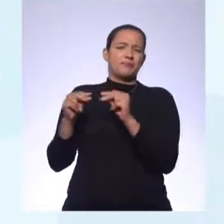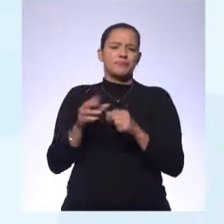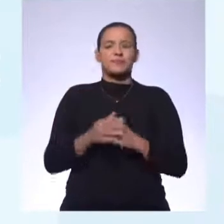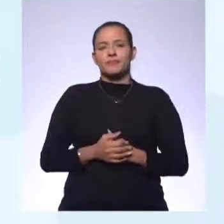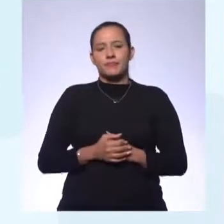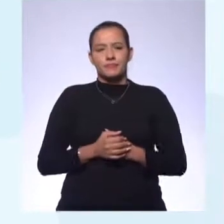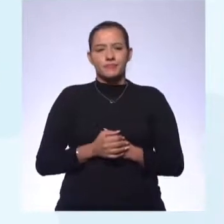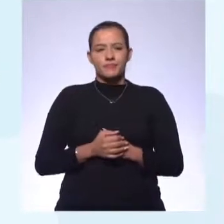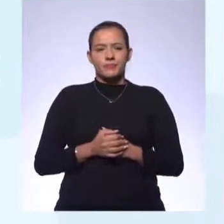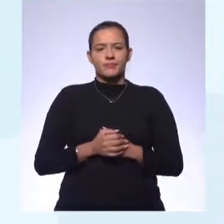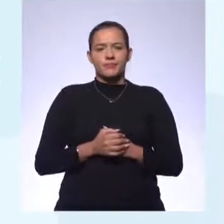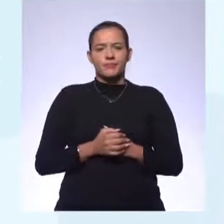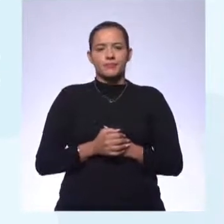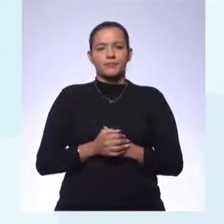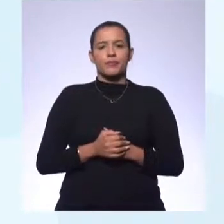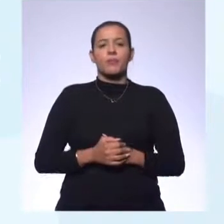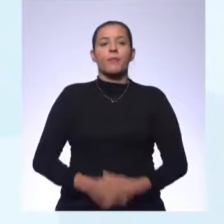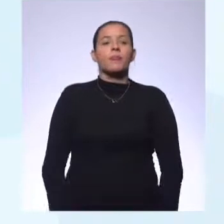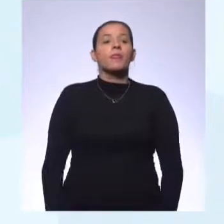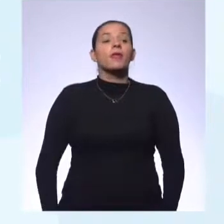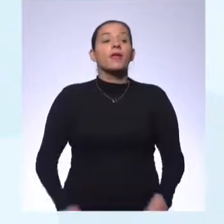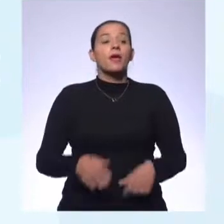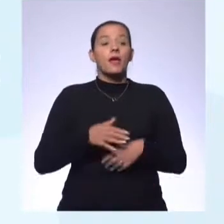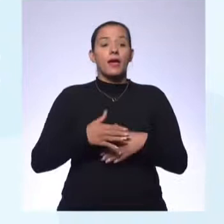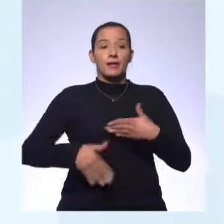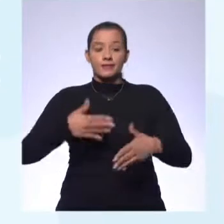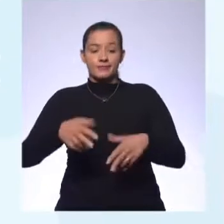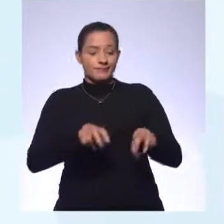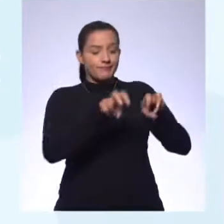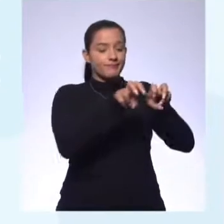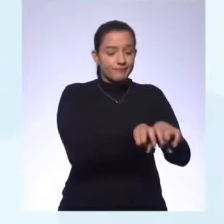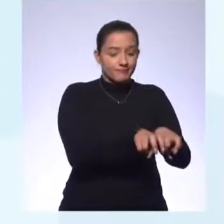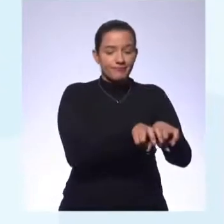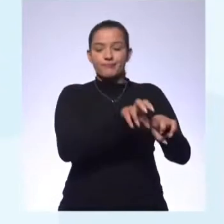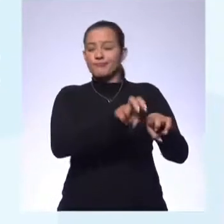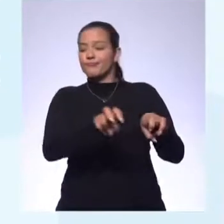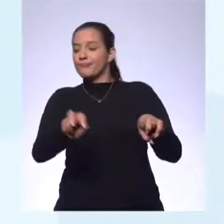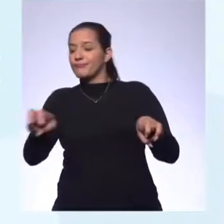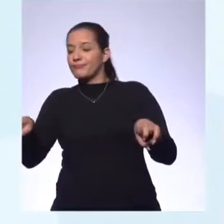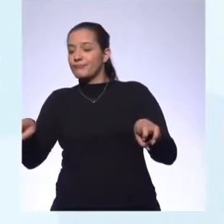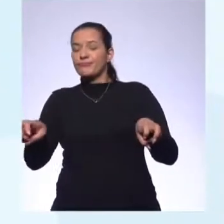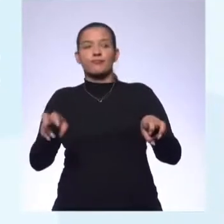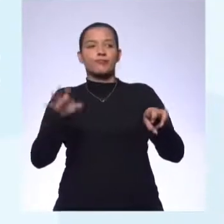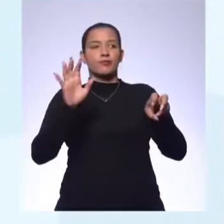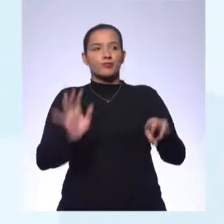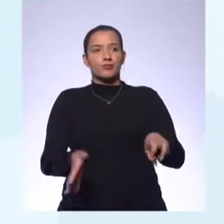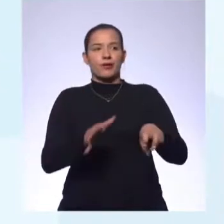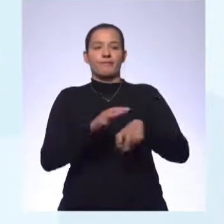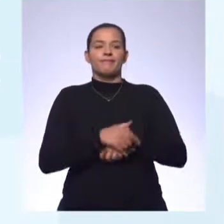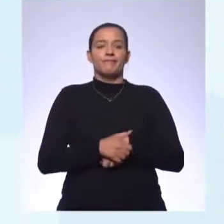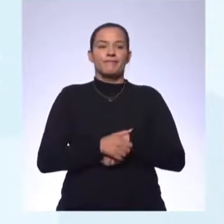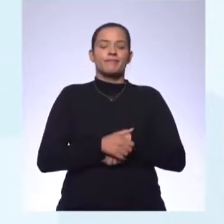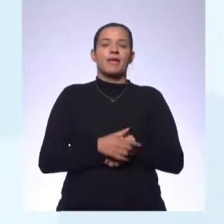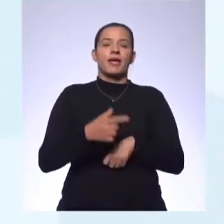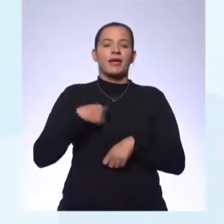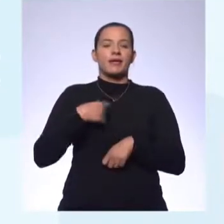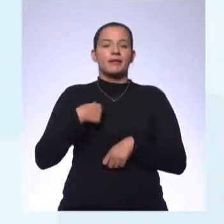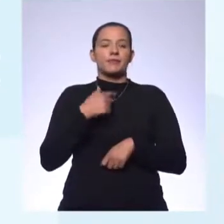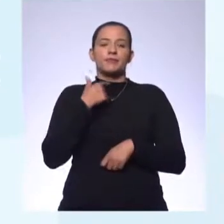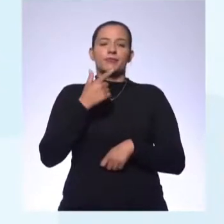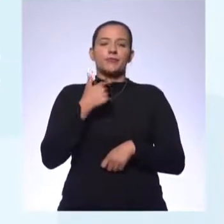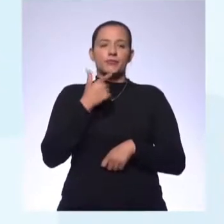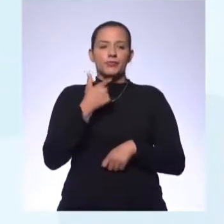recebedores. O canto já estava ocupado por um monte de sedas, que deixou escapar-se um ligeiro